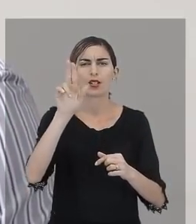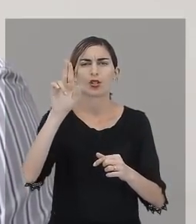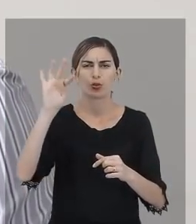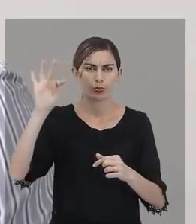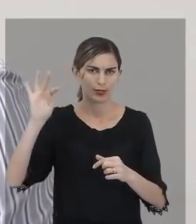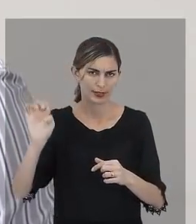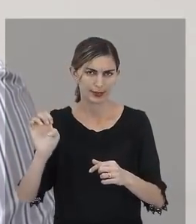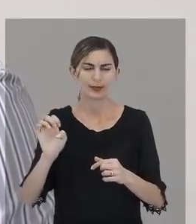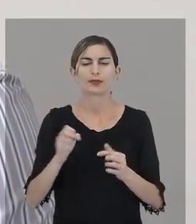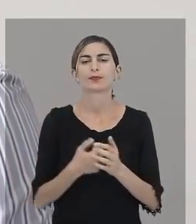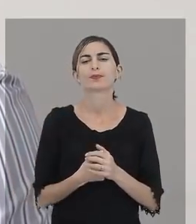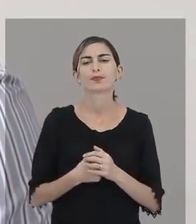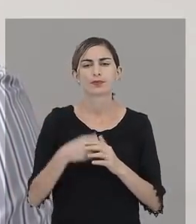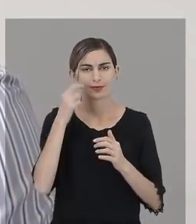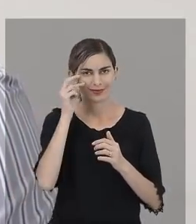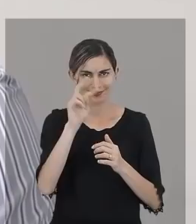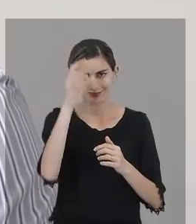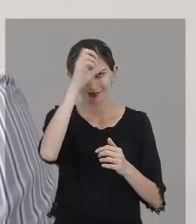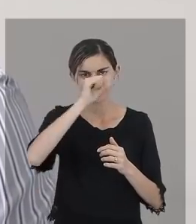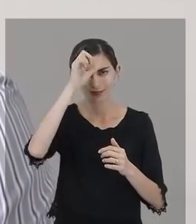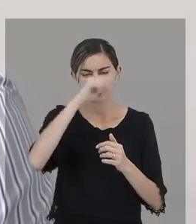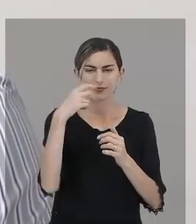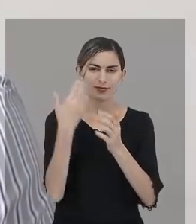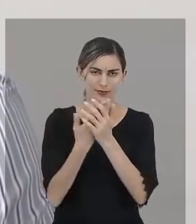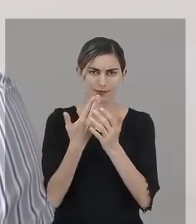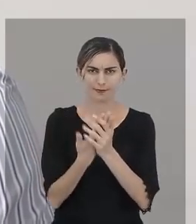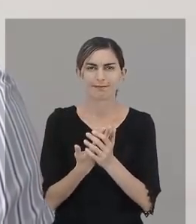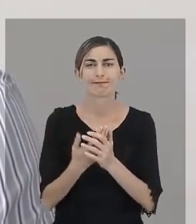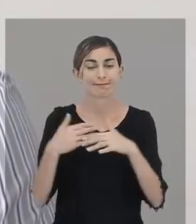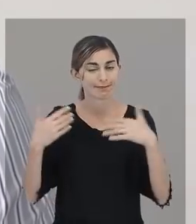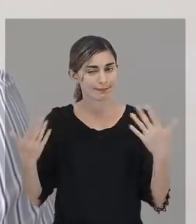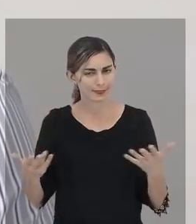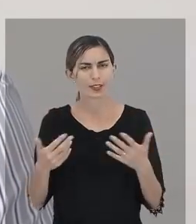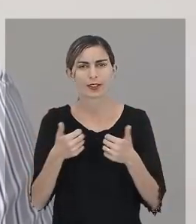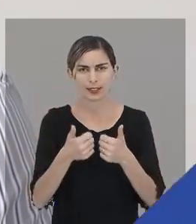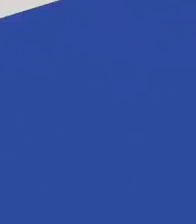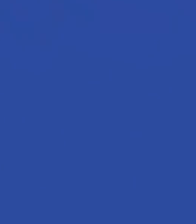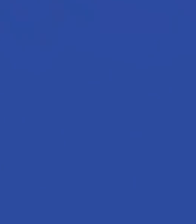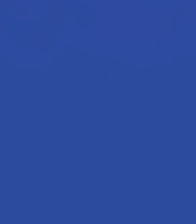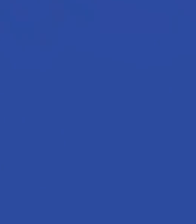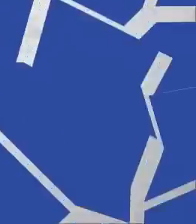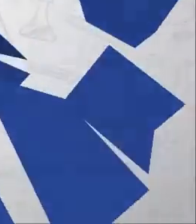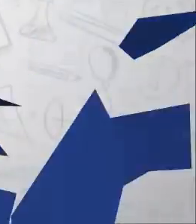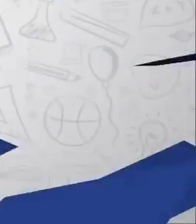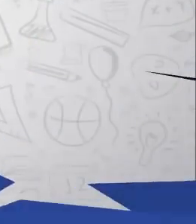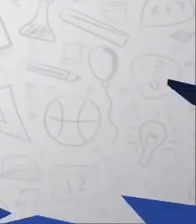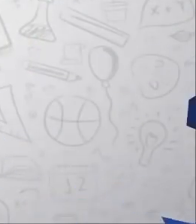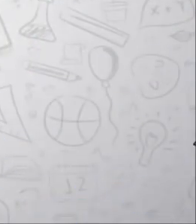usando esse gerenciador de layout que a gente aprendeu nessa aula. Então é isso, pessoal.